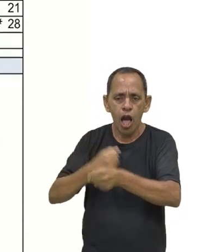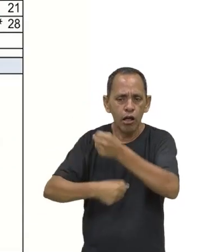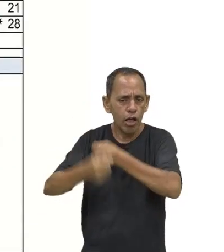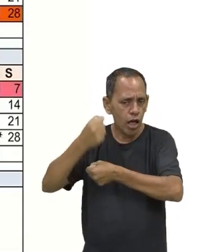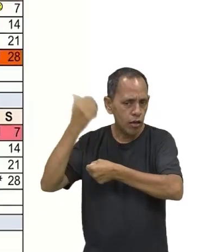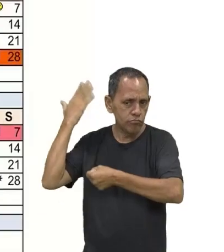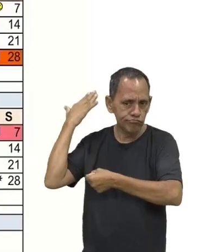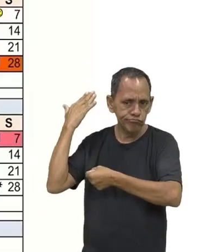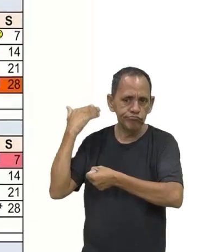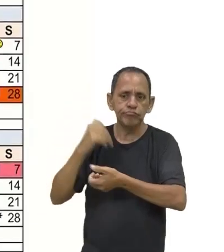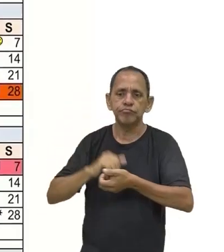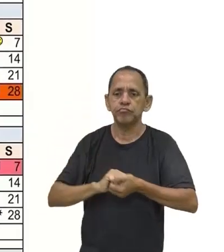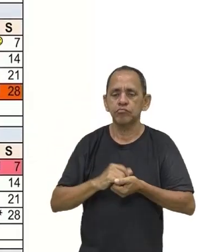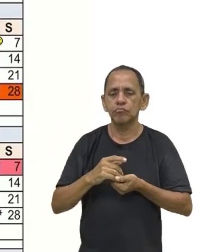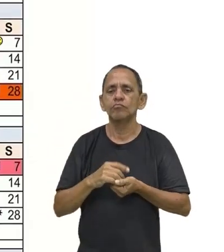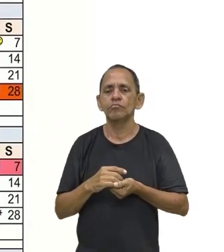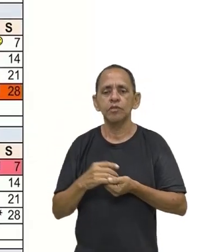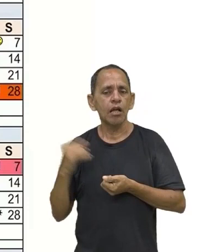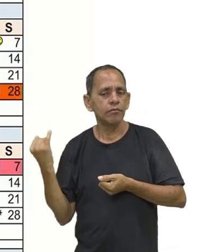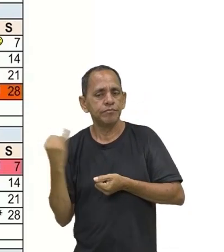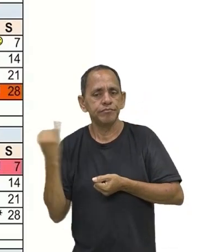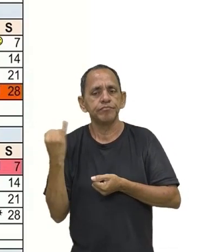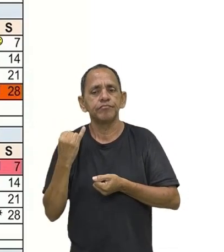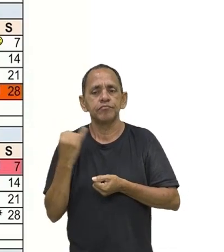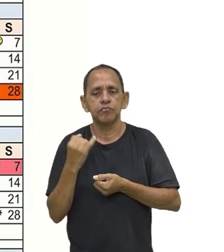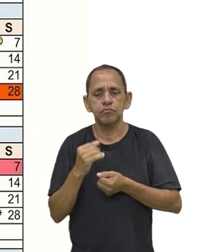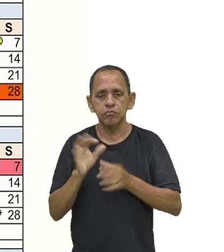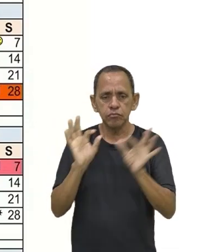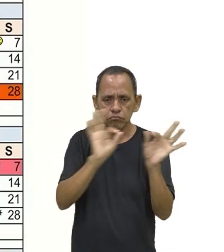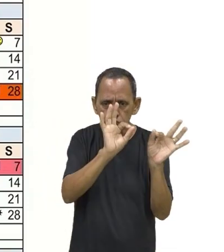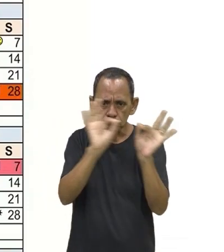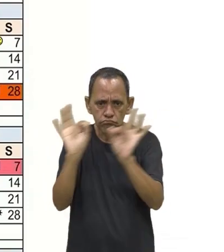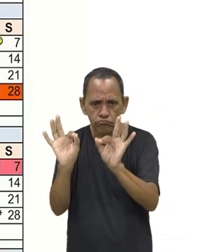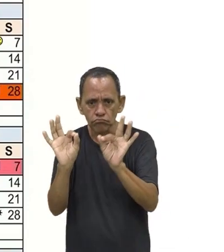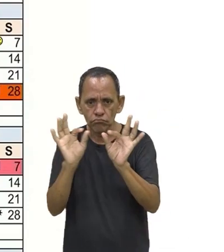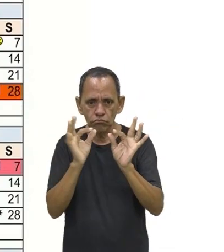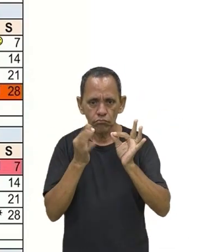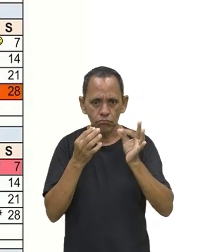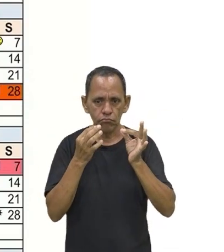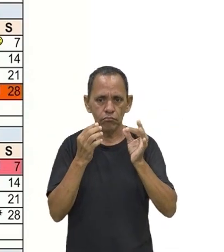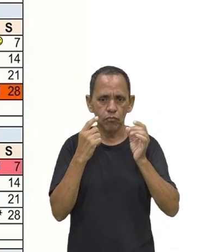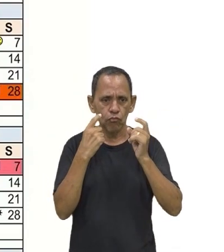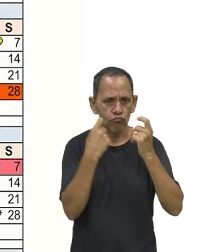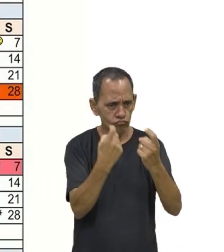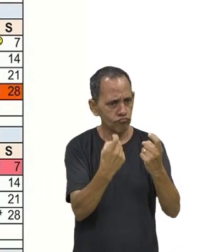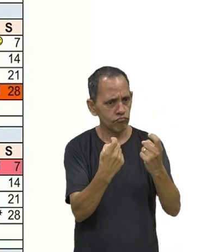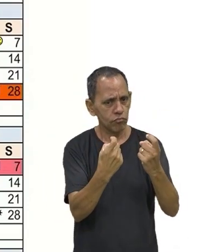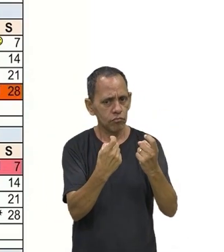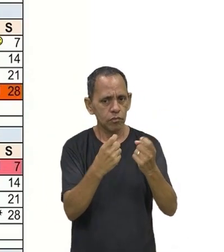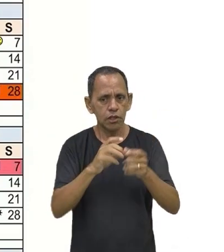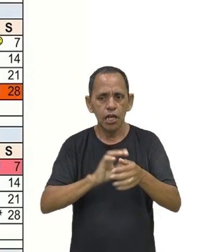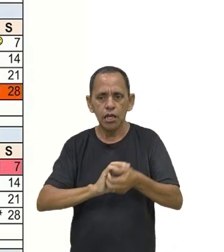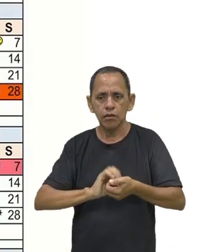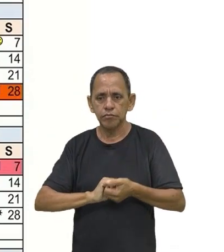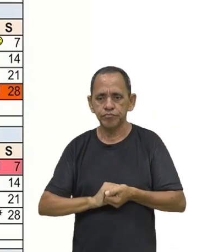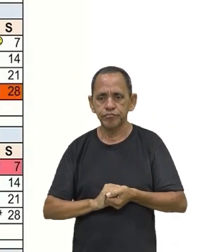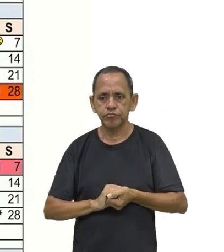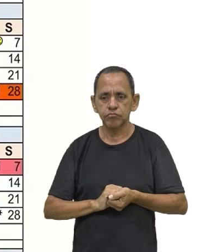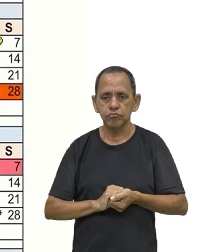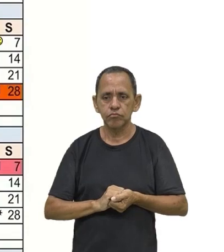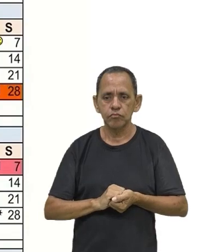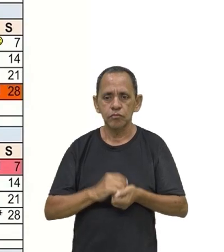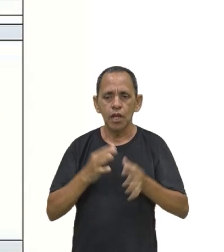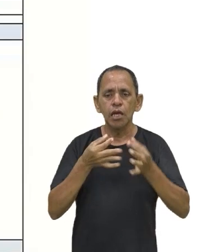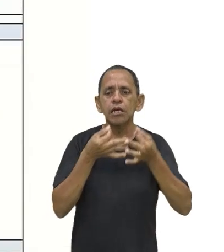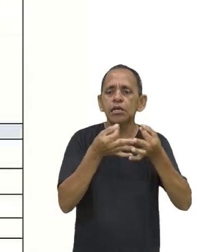É importante chamar a atenção que no calendário não tem somente o período do início e fim do módulo, por exemplo. Eu tenho ali o início